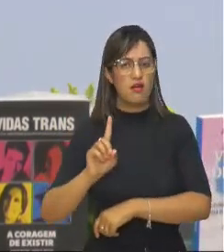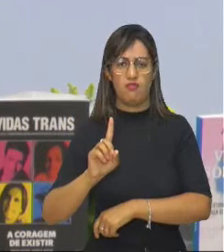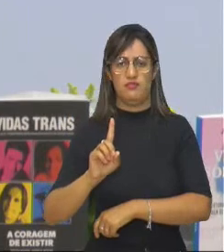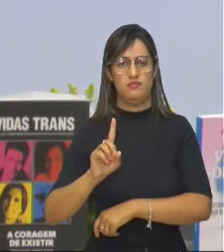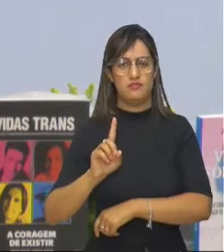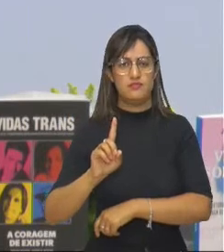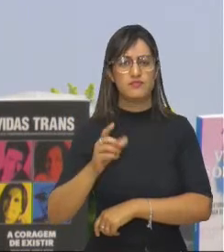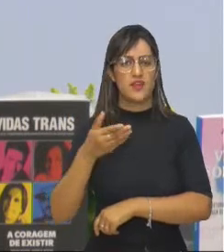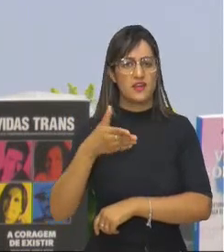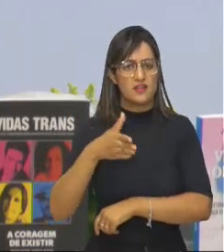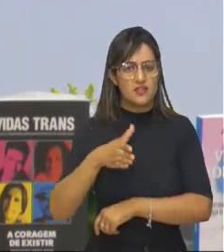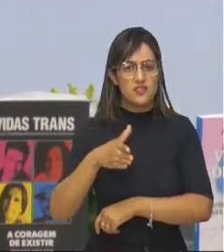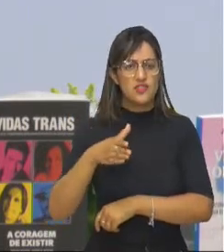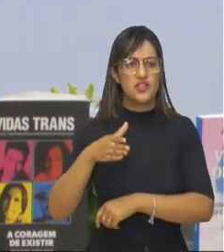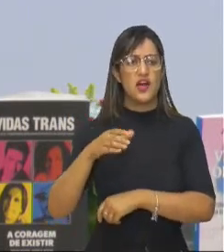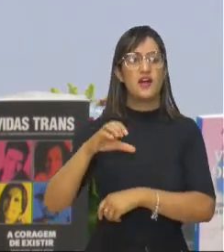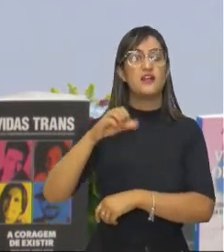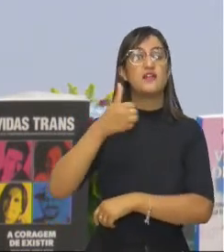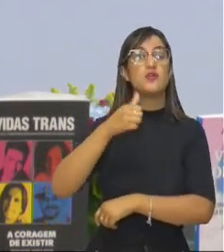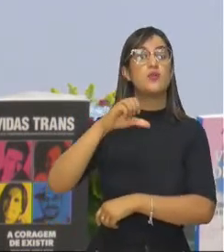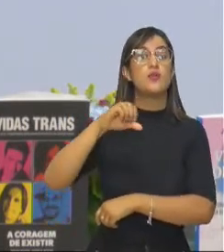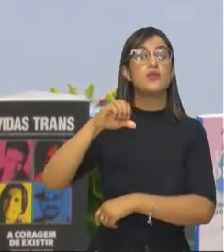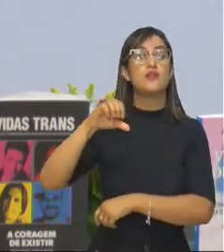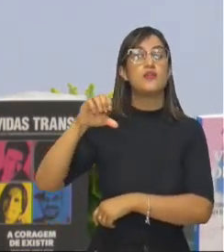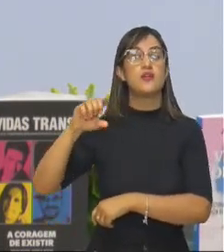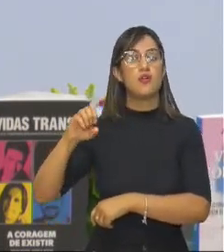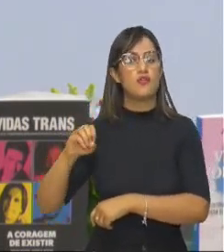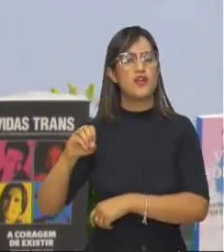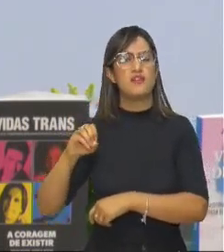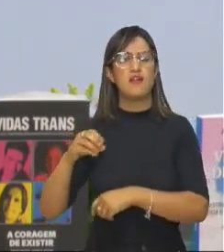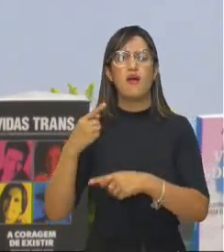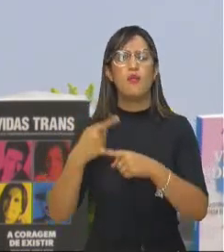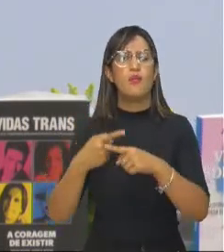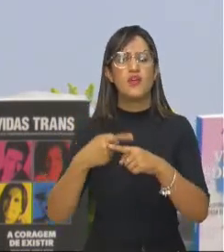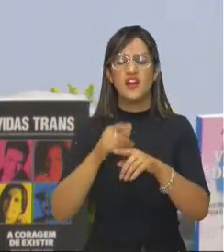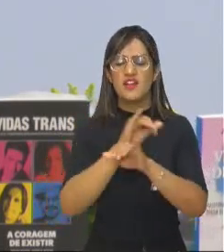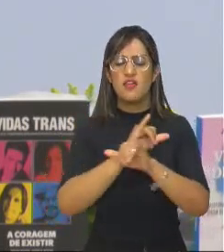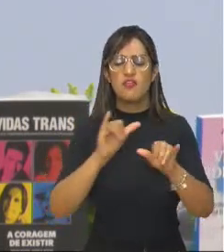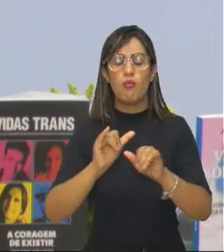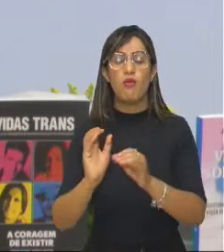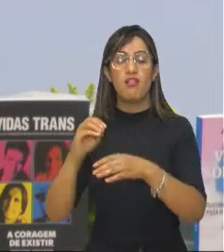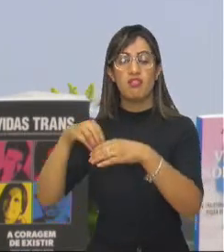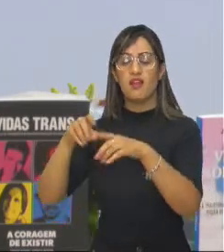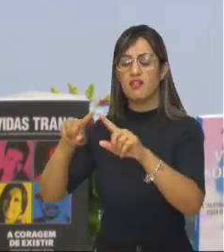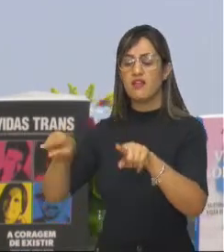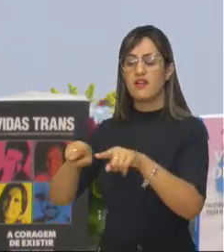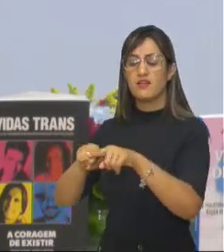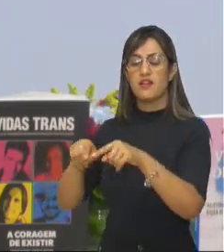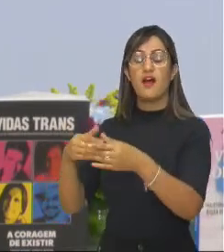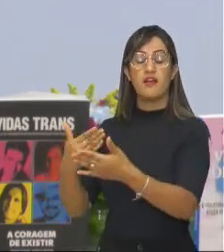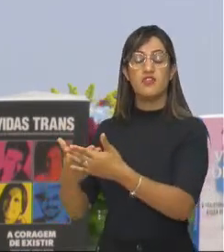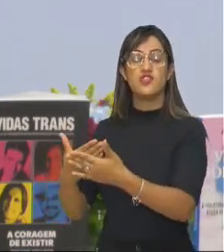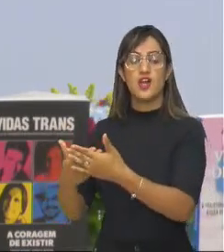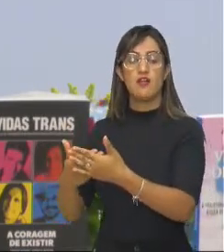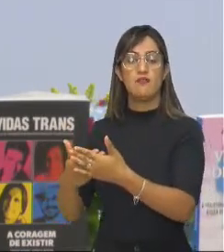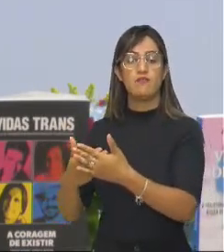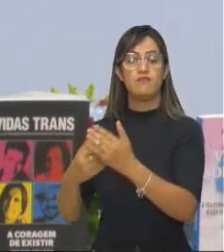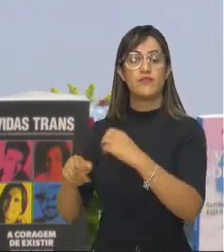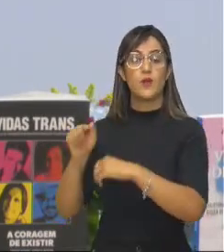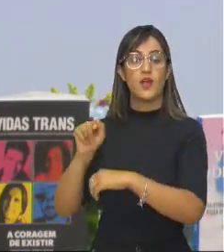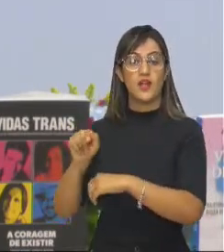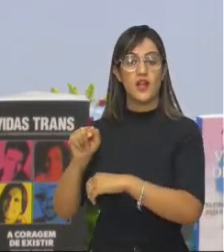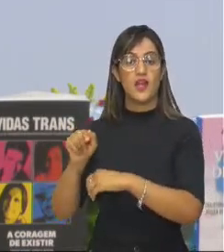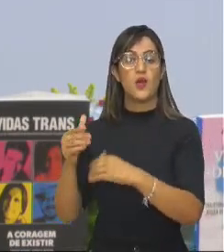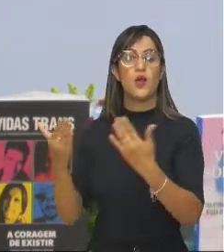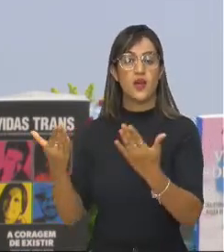despatologizado desde os anos 90. Por que ainda está se falando isso em sala de aula? Então, aquilo que na época me tornou mal afamada,